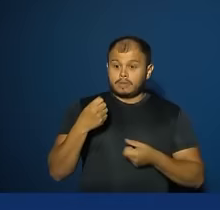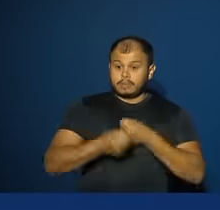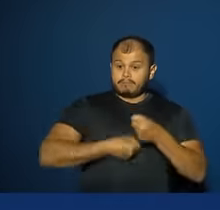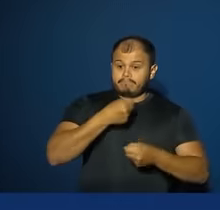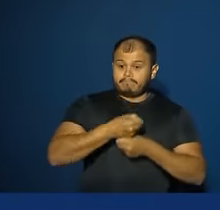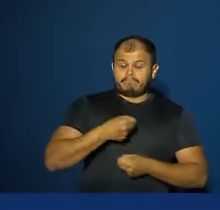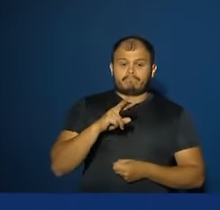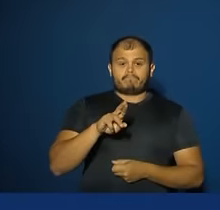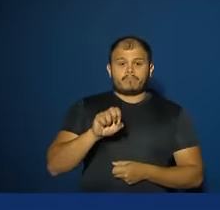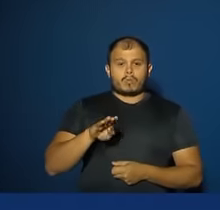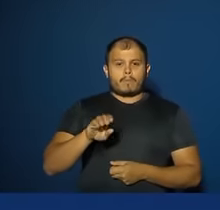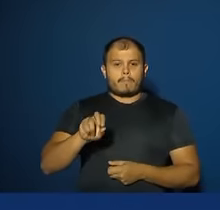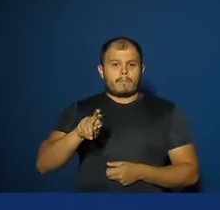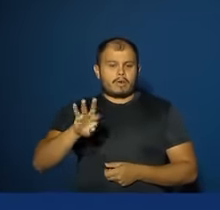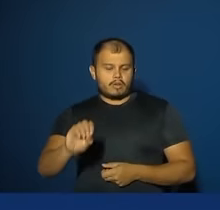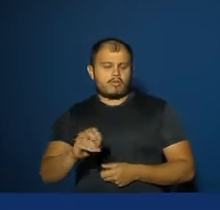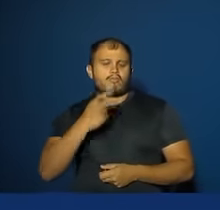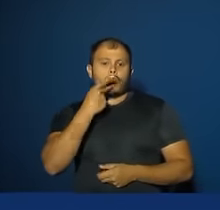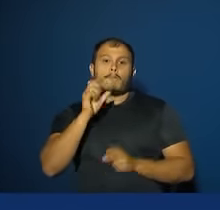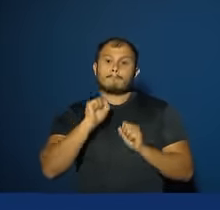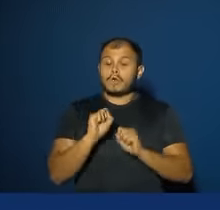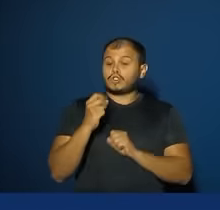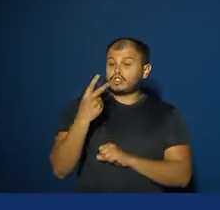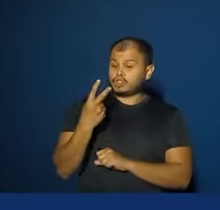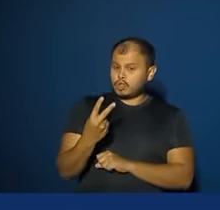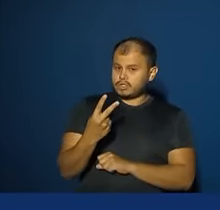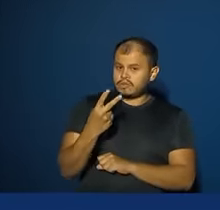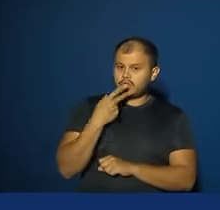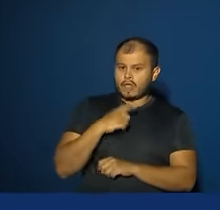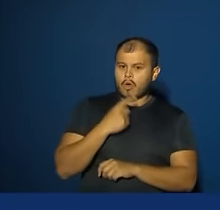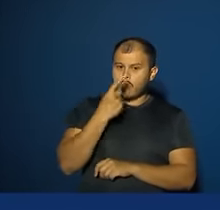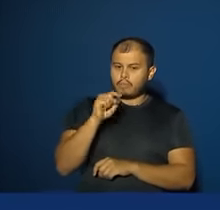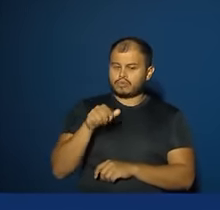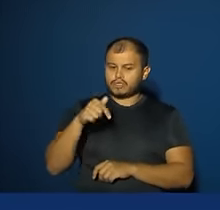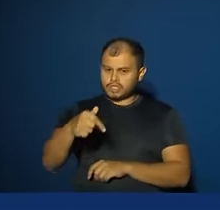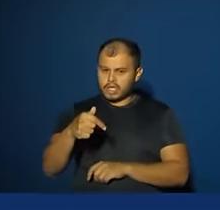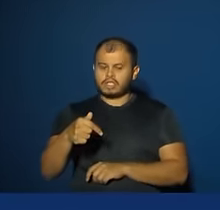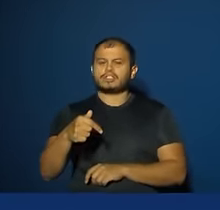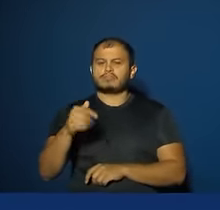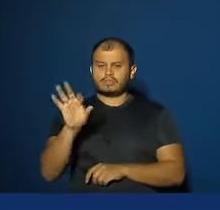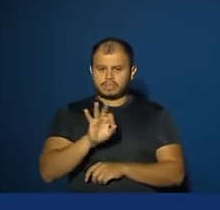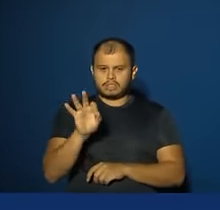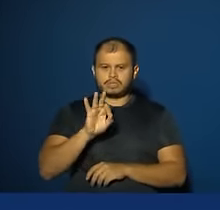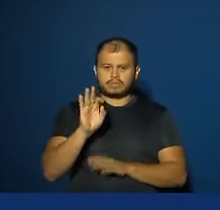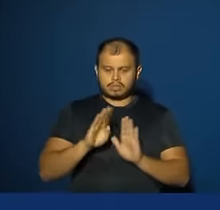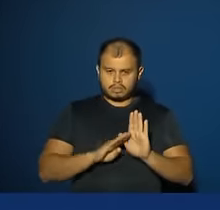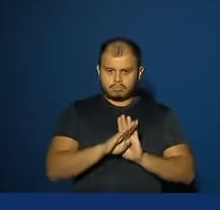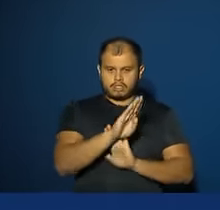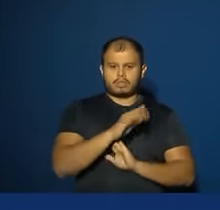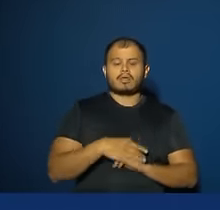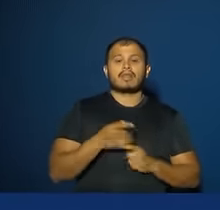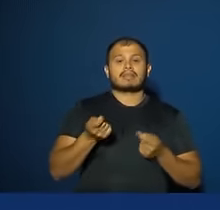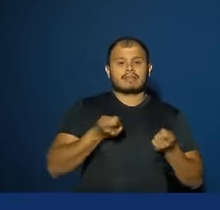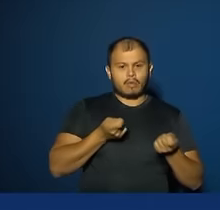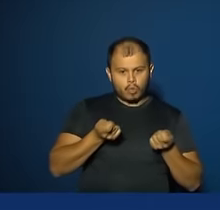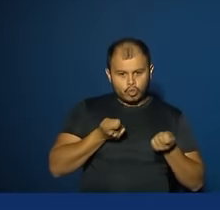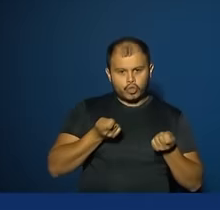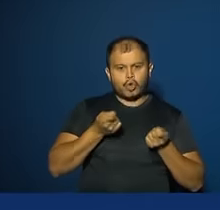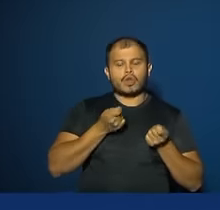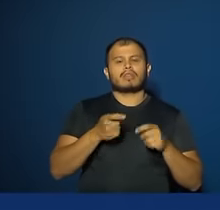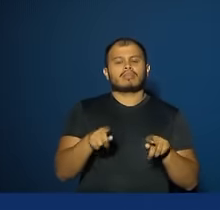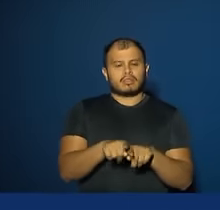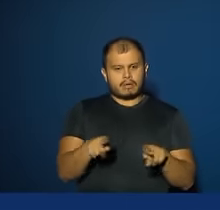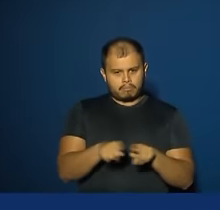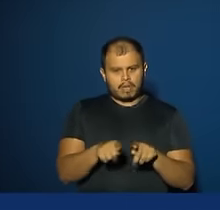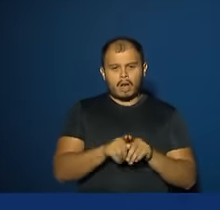falou recentemente que pode ser 2%, o Focus ainda está em 1,7% de crescimento para 24%. Inflação sob controle aqui também,